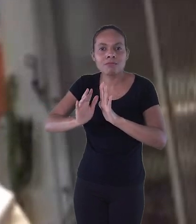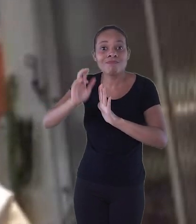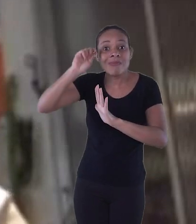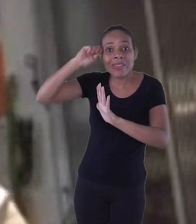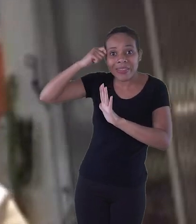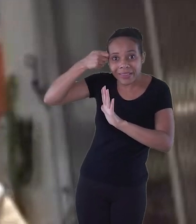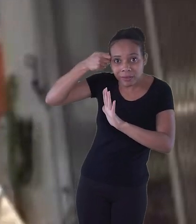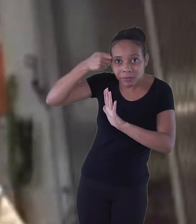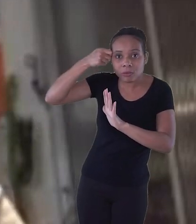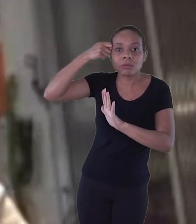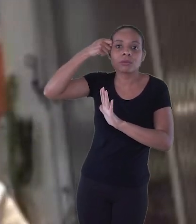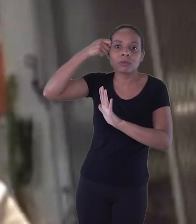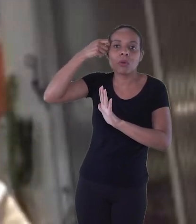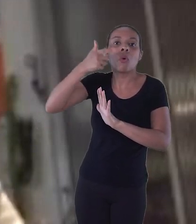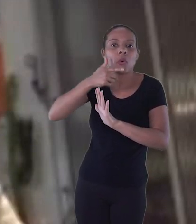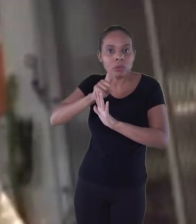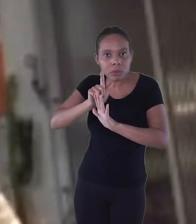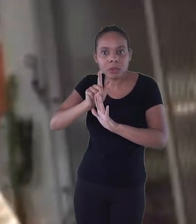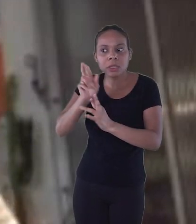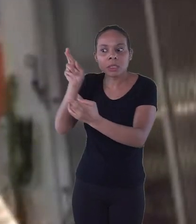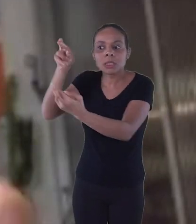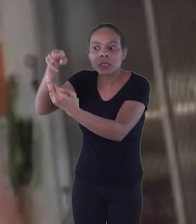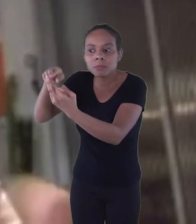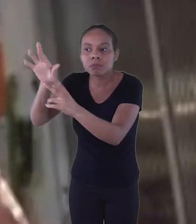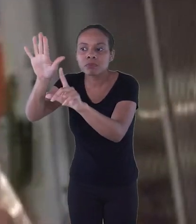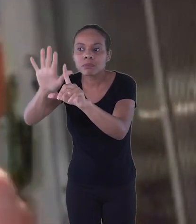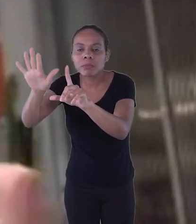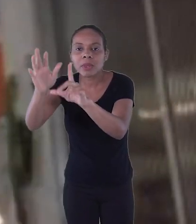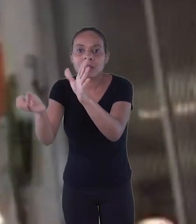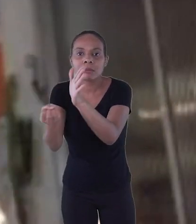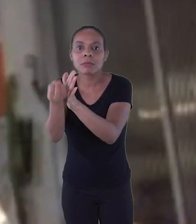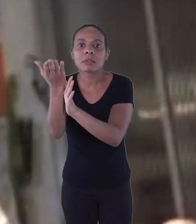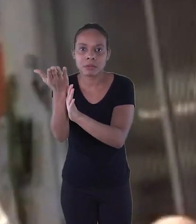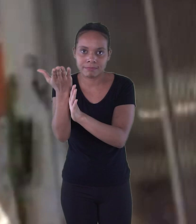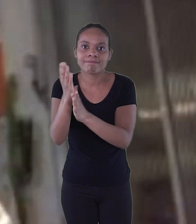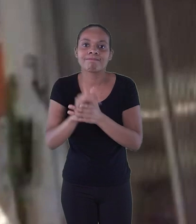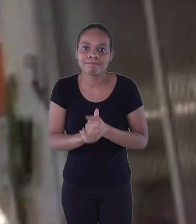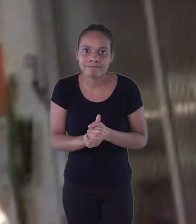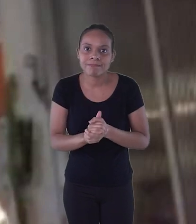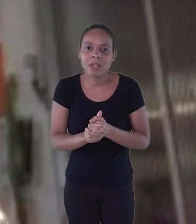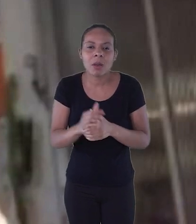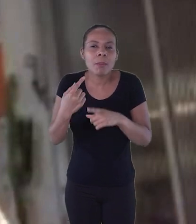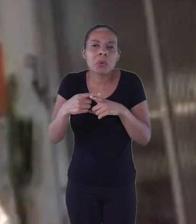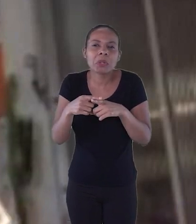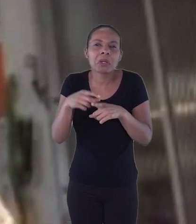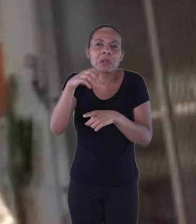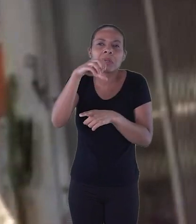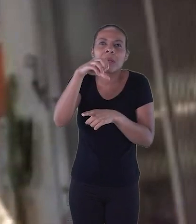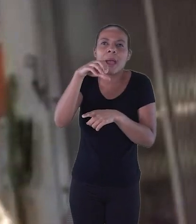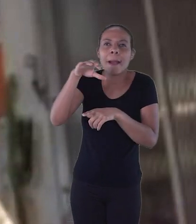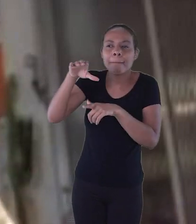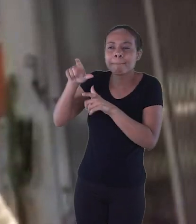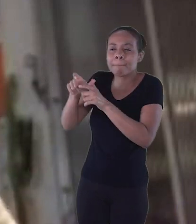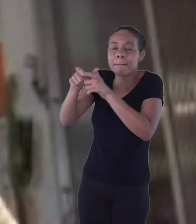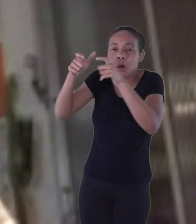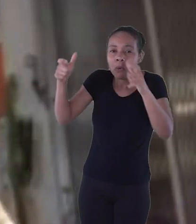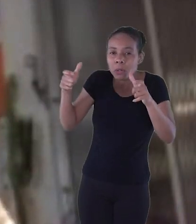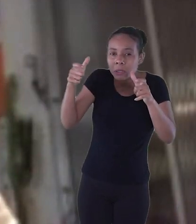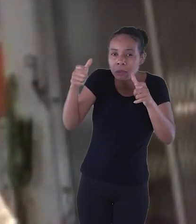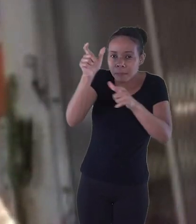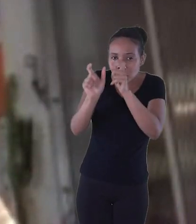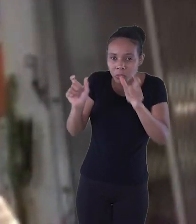só personalidades, acho que se eu fosse fazer uma porcentagem também 95% não tem imagens do que a gente trabalhou e 5%